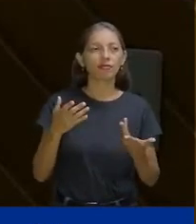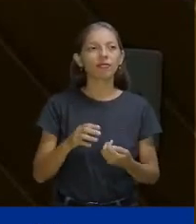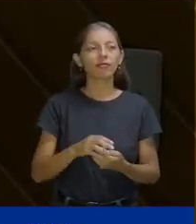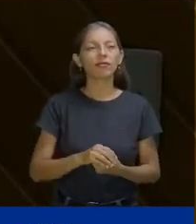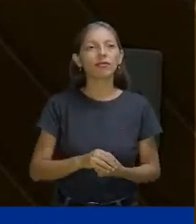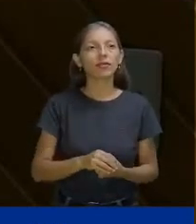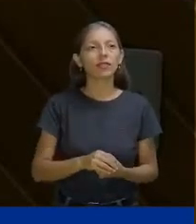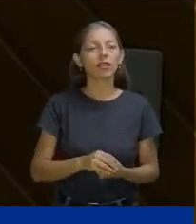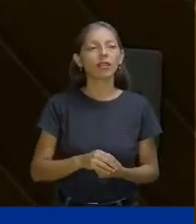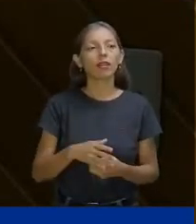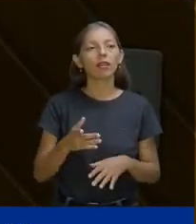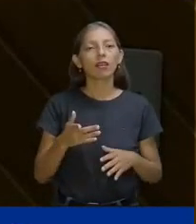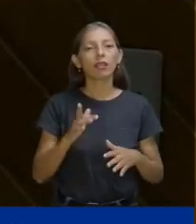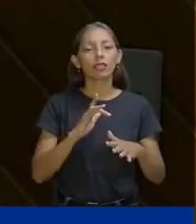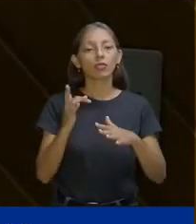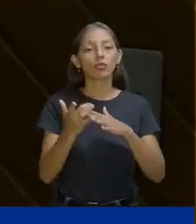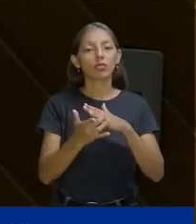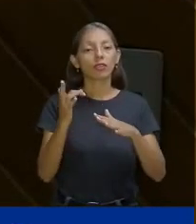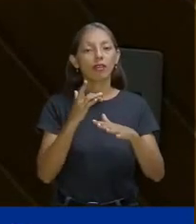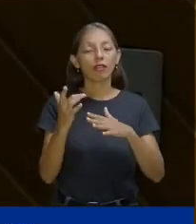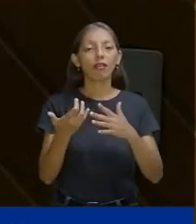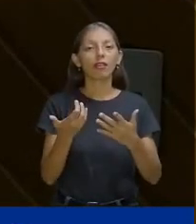nas redes sociais, e,